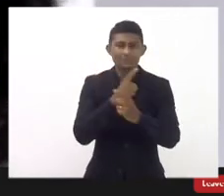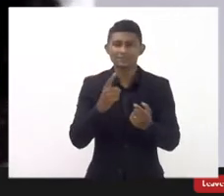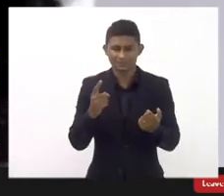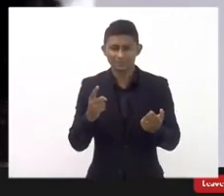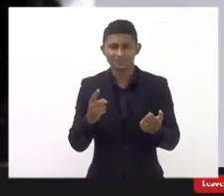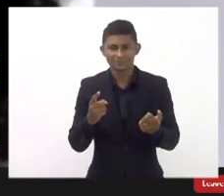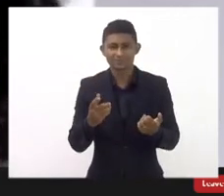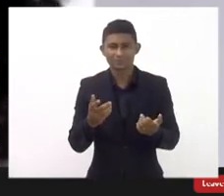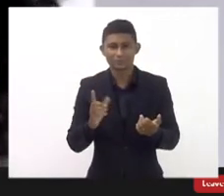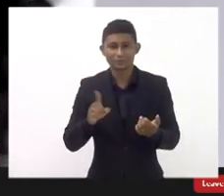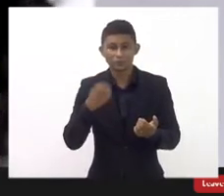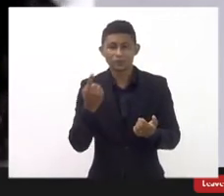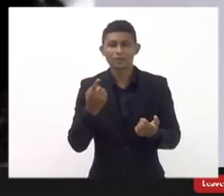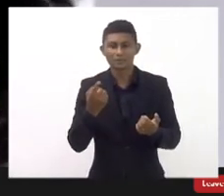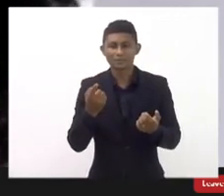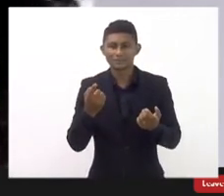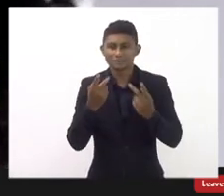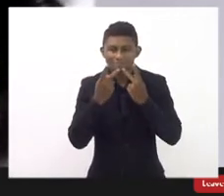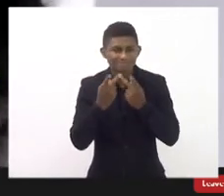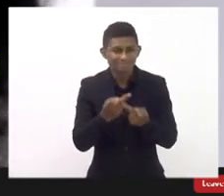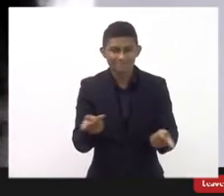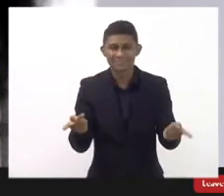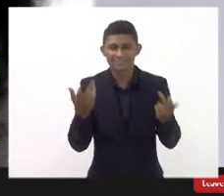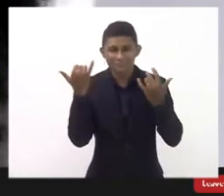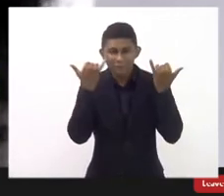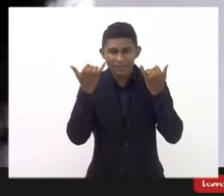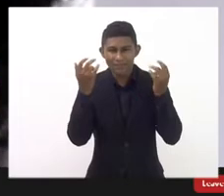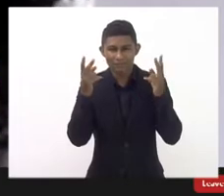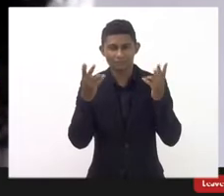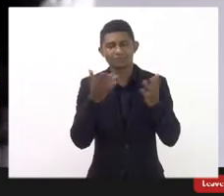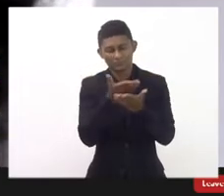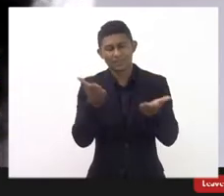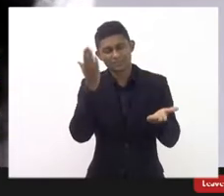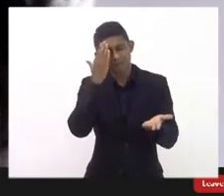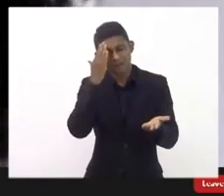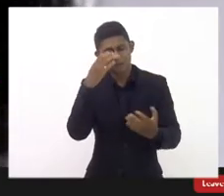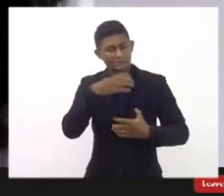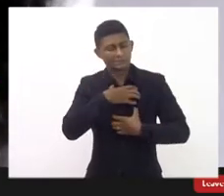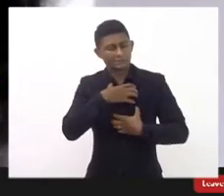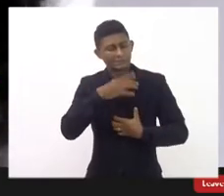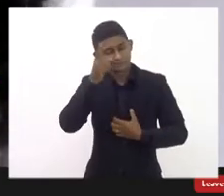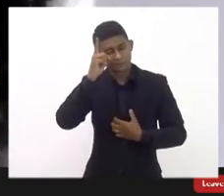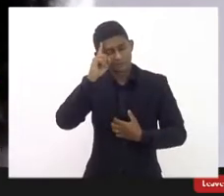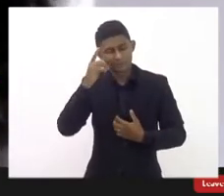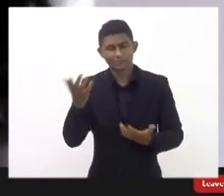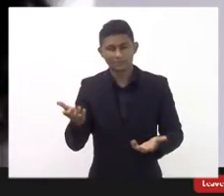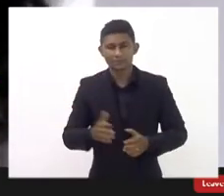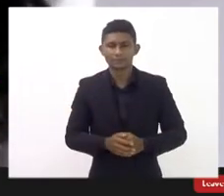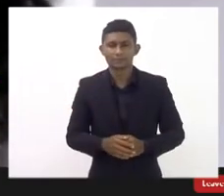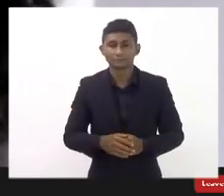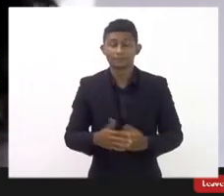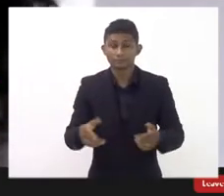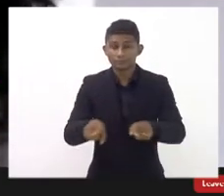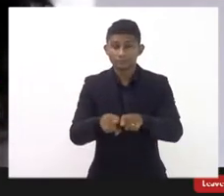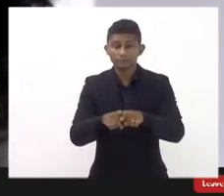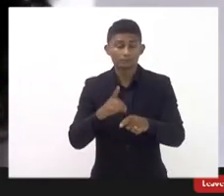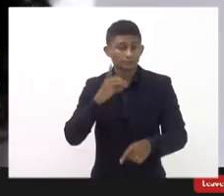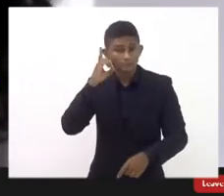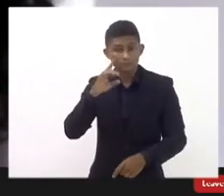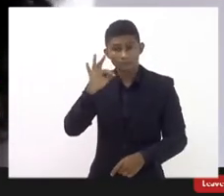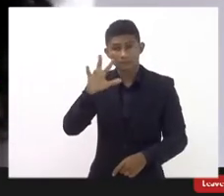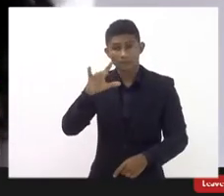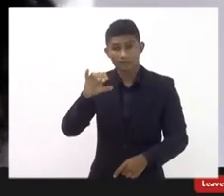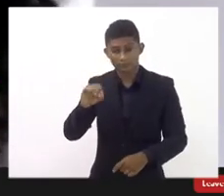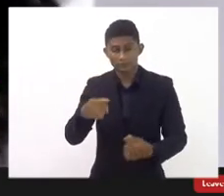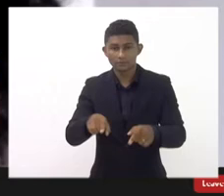vista legal, né, e dos dados socioeconômicos, estamos falando, né? Cumprimentar o deputado Flávio Serafini, cumprimentar o